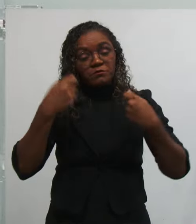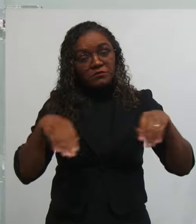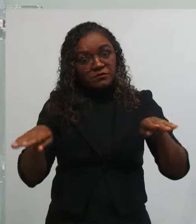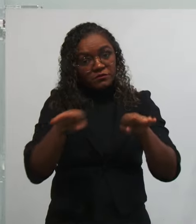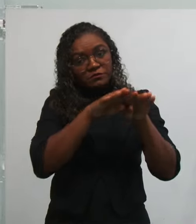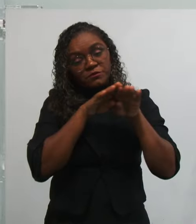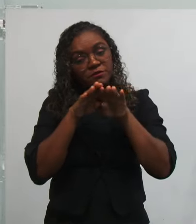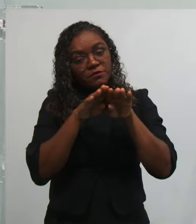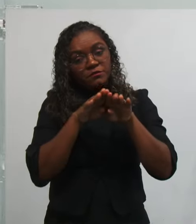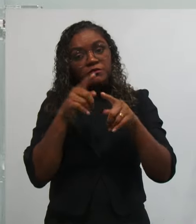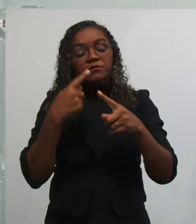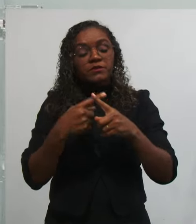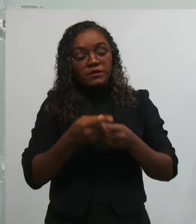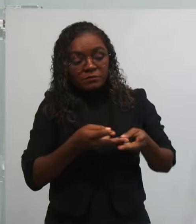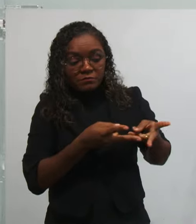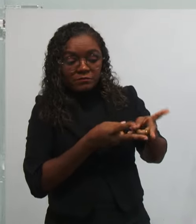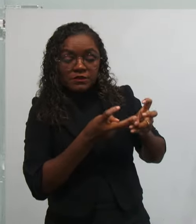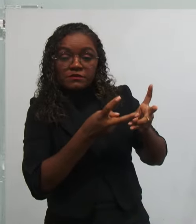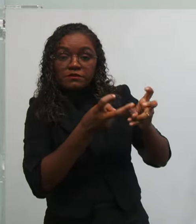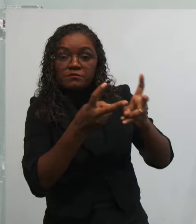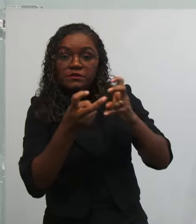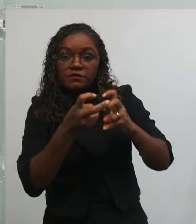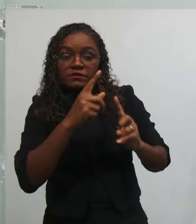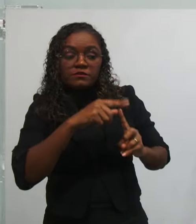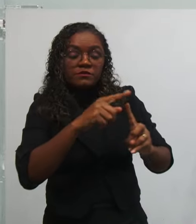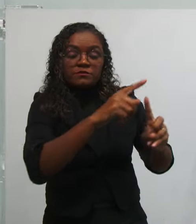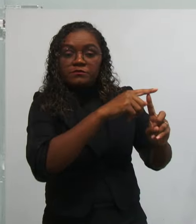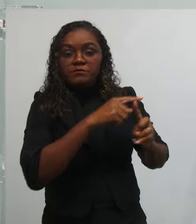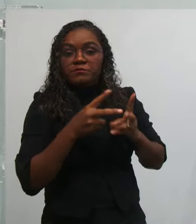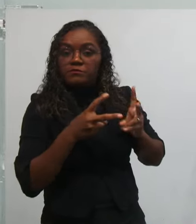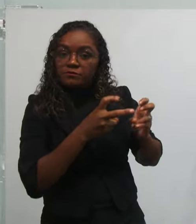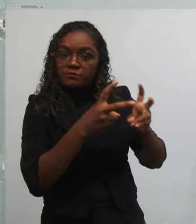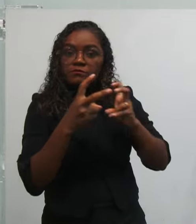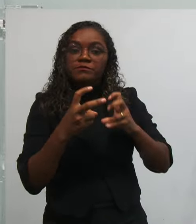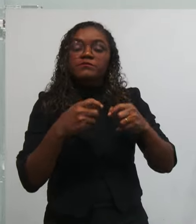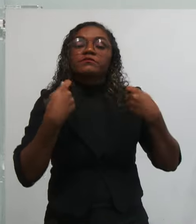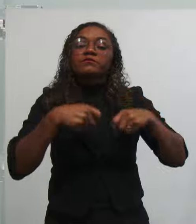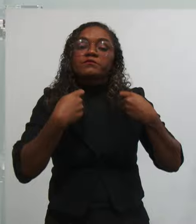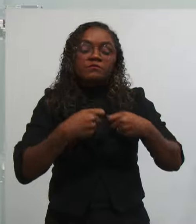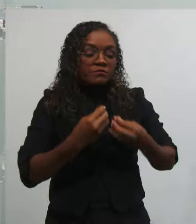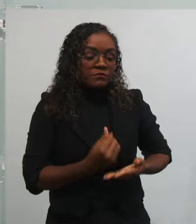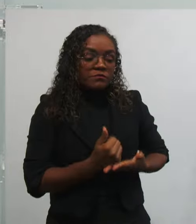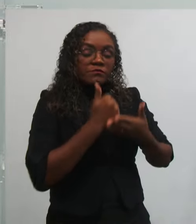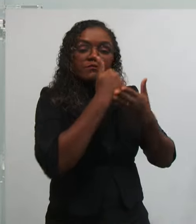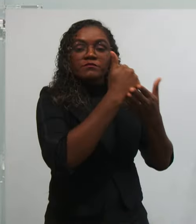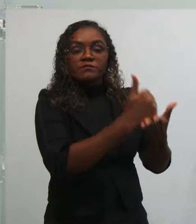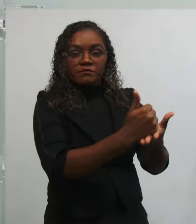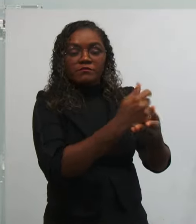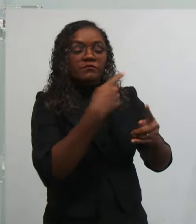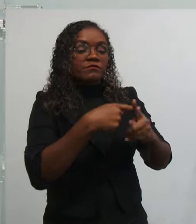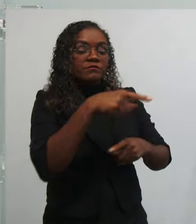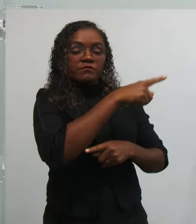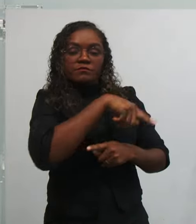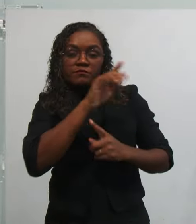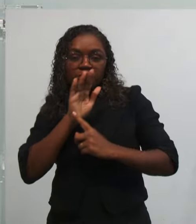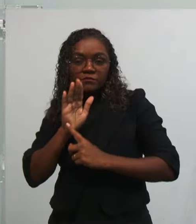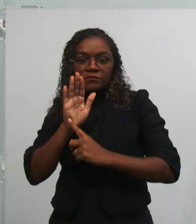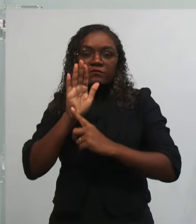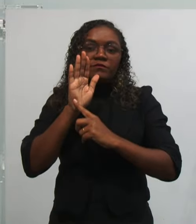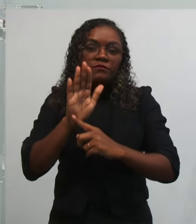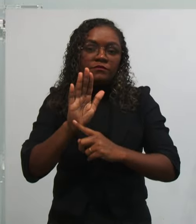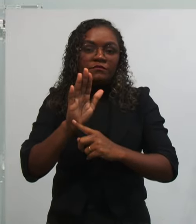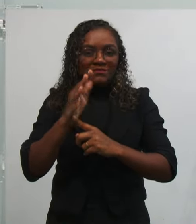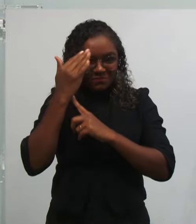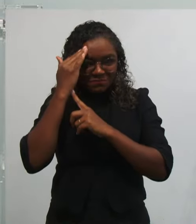eh identificar os estilos de aprendizagem dos nossos alunos e favorecer com que eles consigam expressar por meio dos